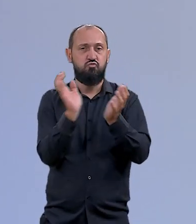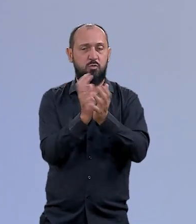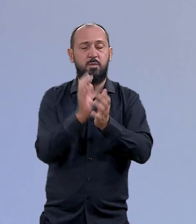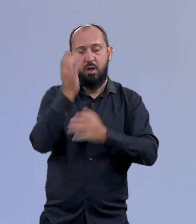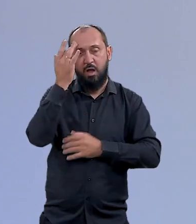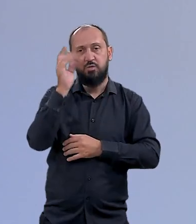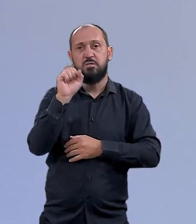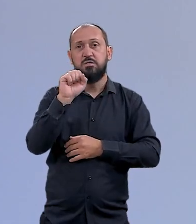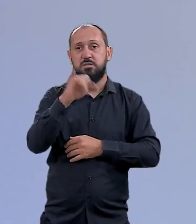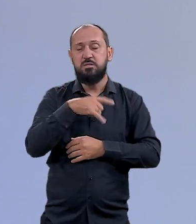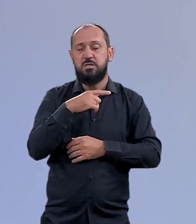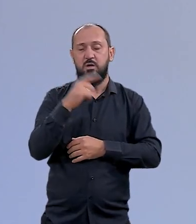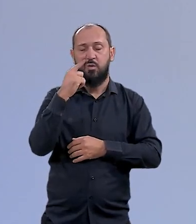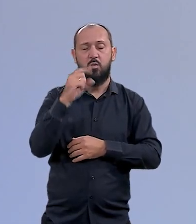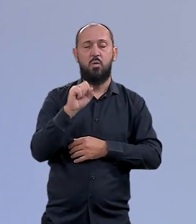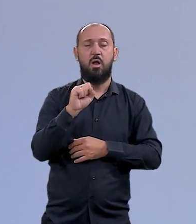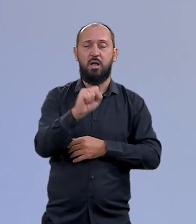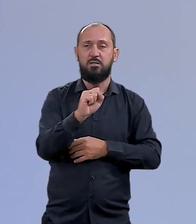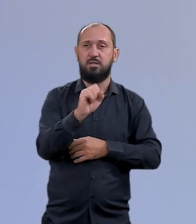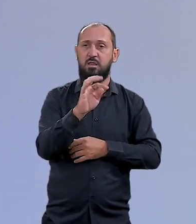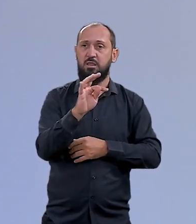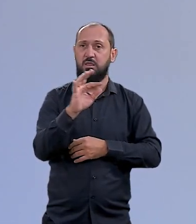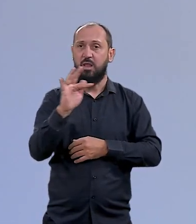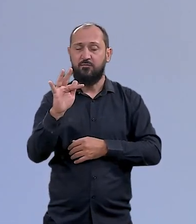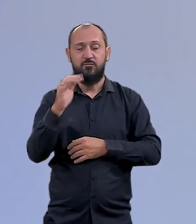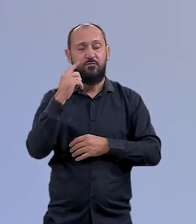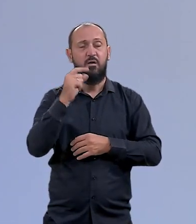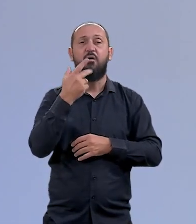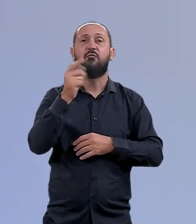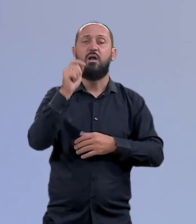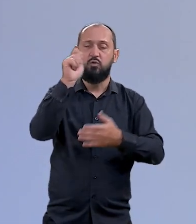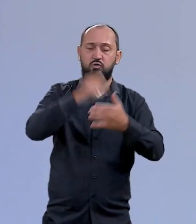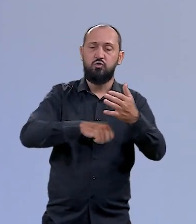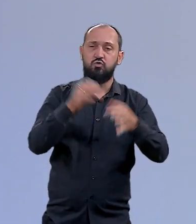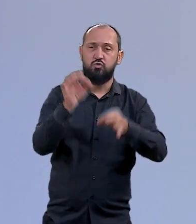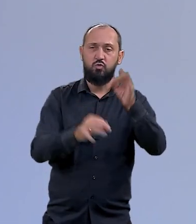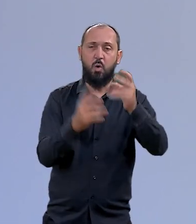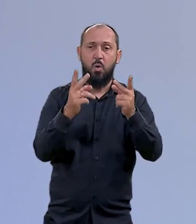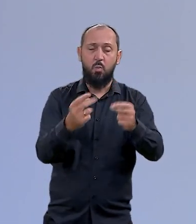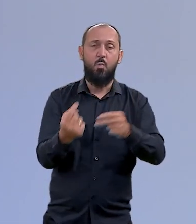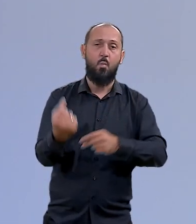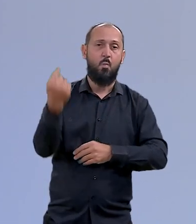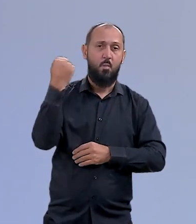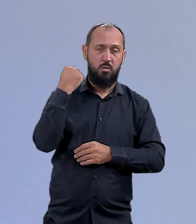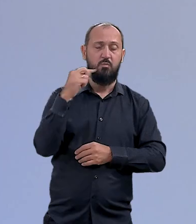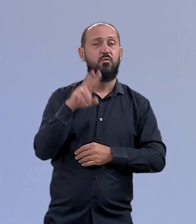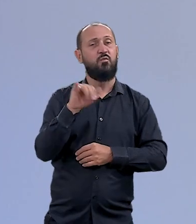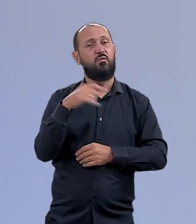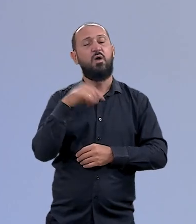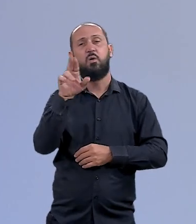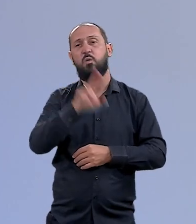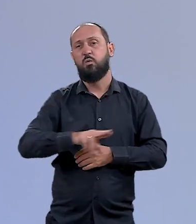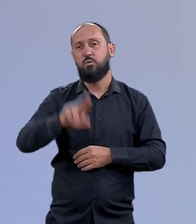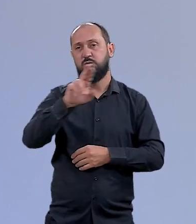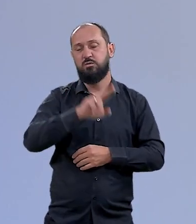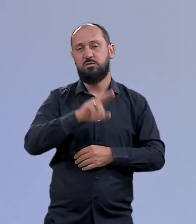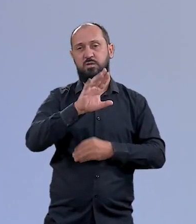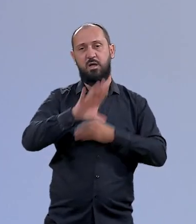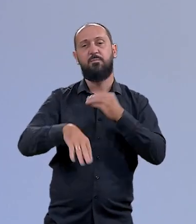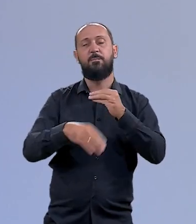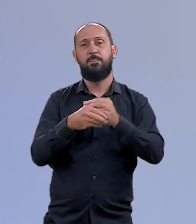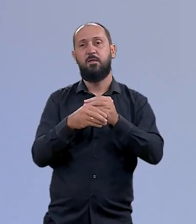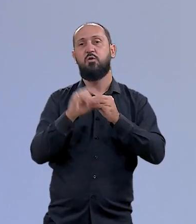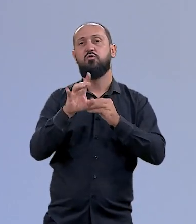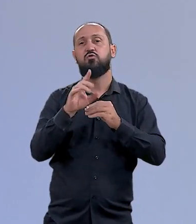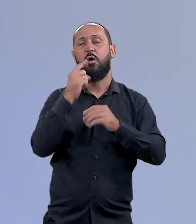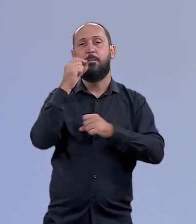julgamentos anteriores, vai aplicar essa emenda constitucional somente para a eleição de 2026. Assim ele tem julgado já